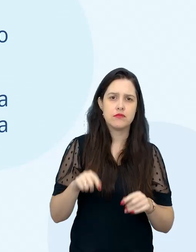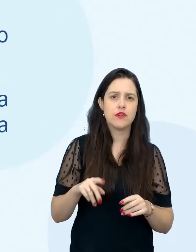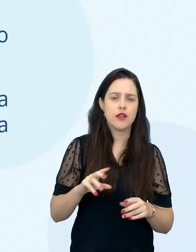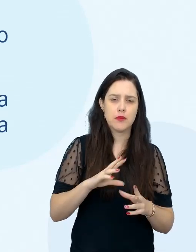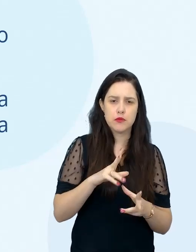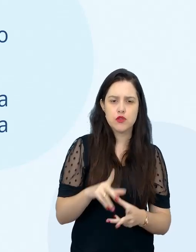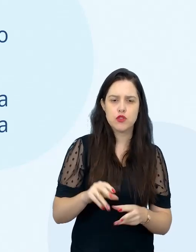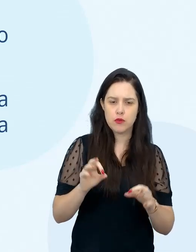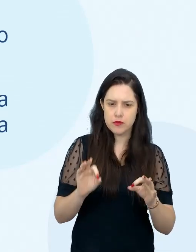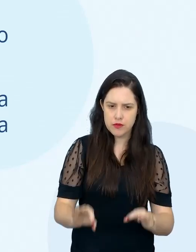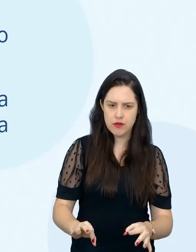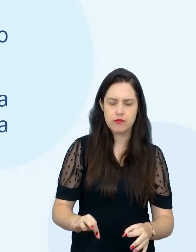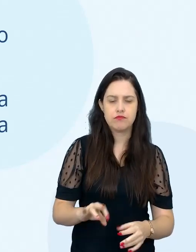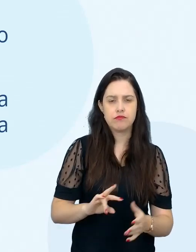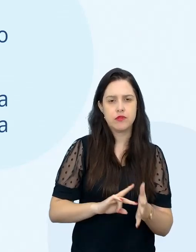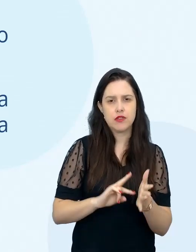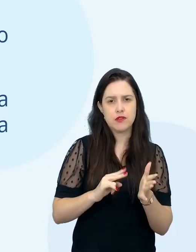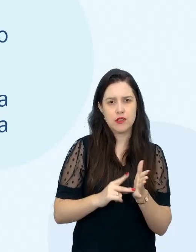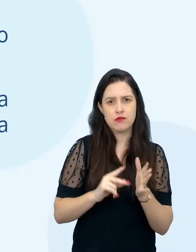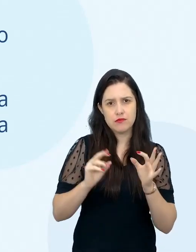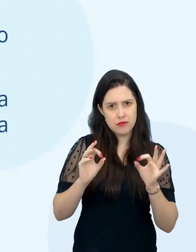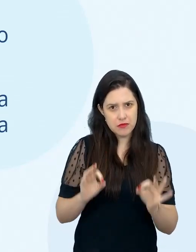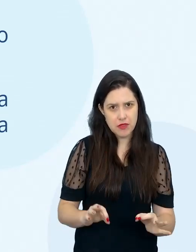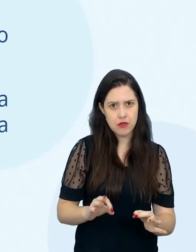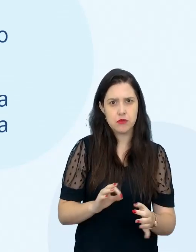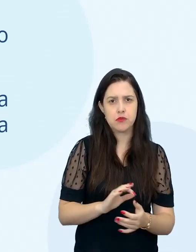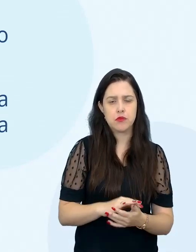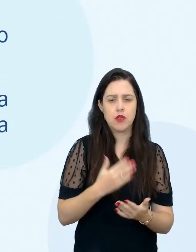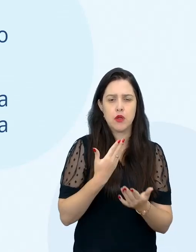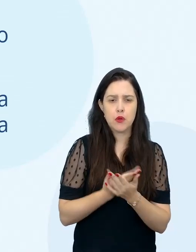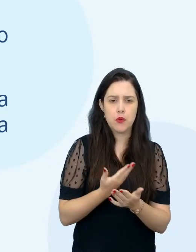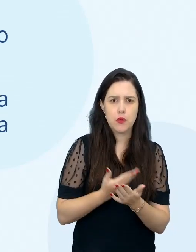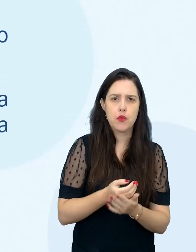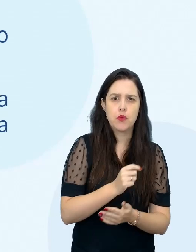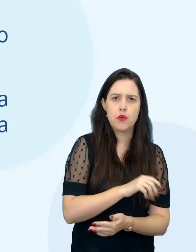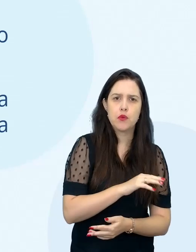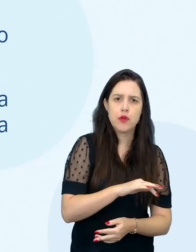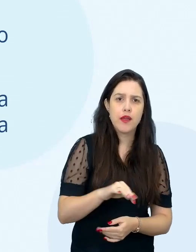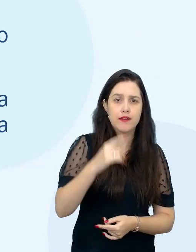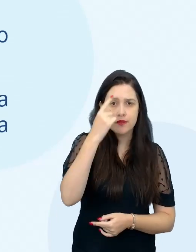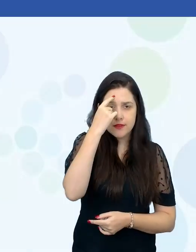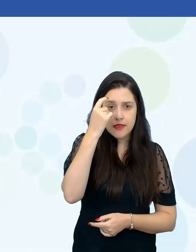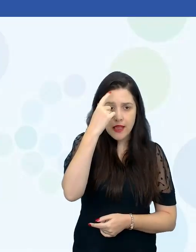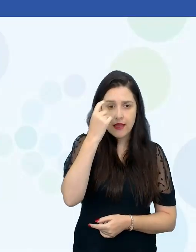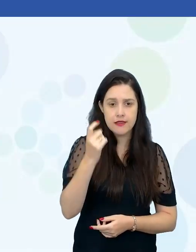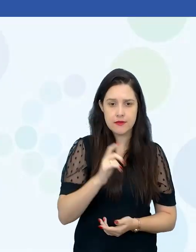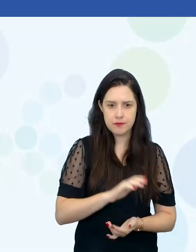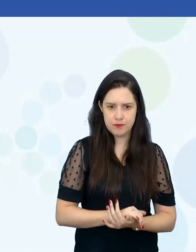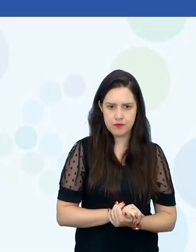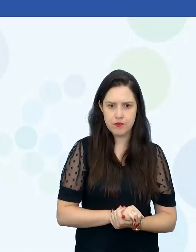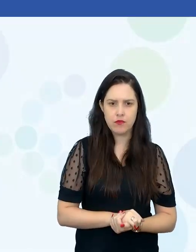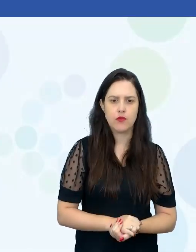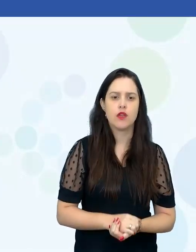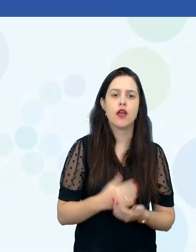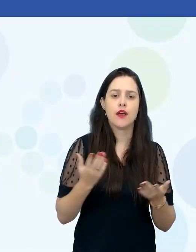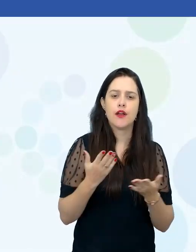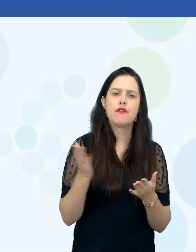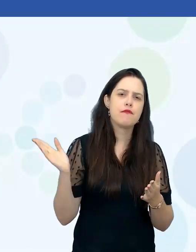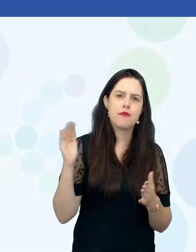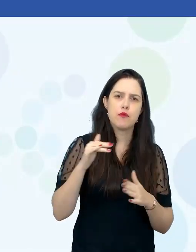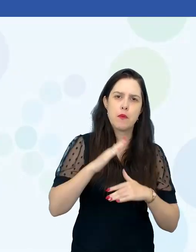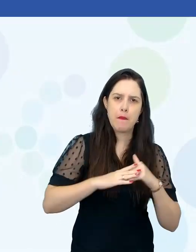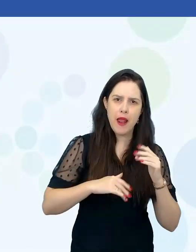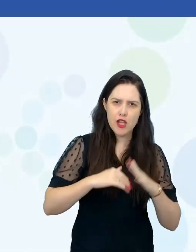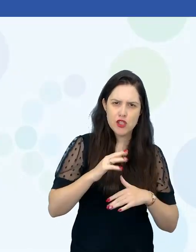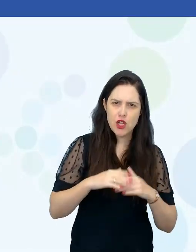tá bom? Para o mundo significativo aí do estudante. Essa é a ideia. Então, vamos praticar um pouquinho, né? Vamos entender,